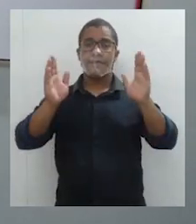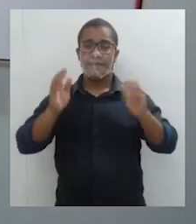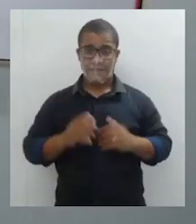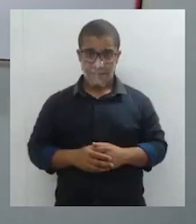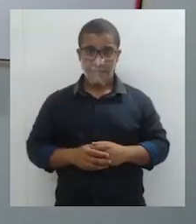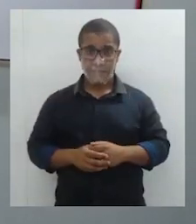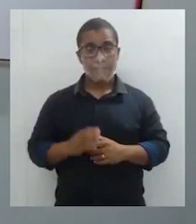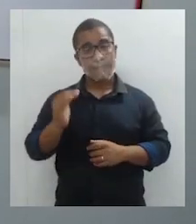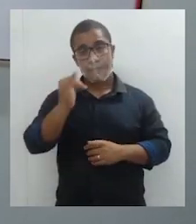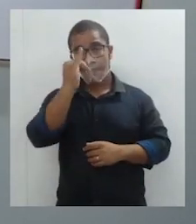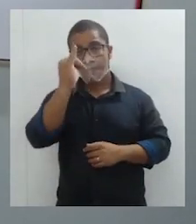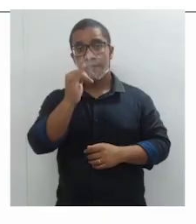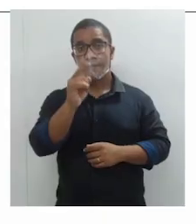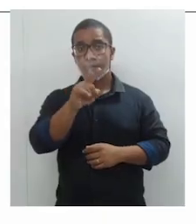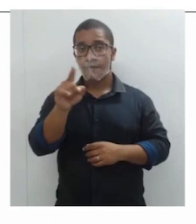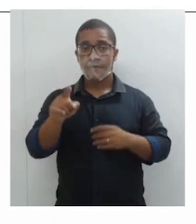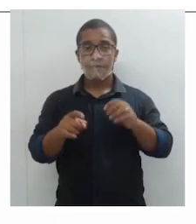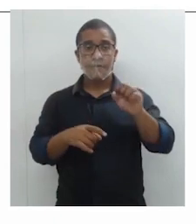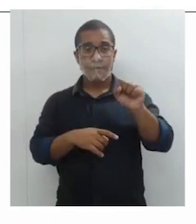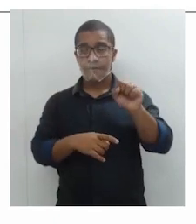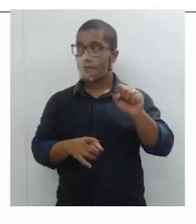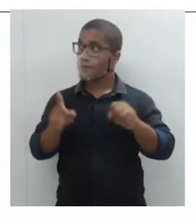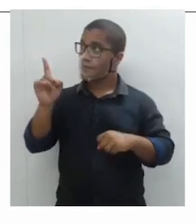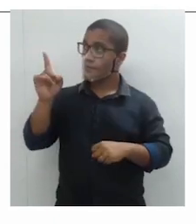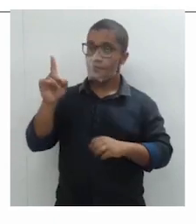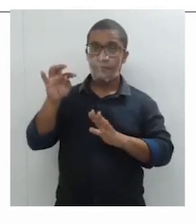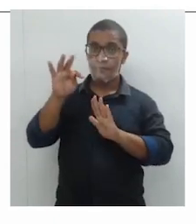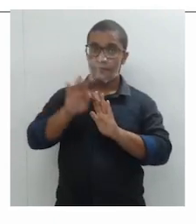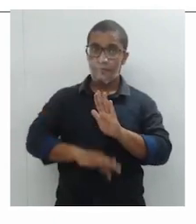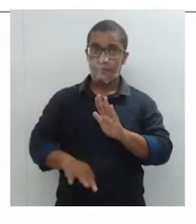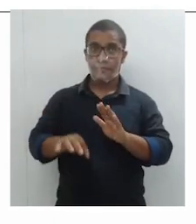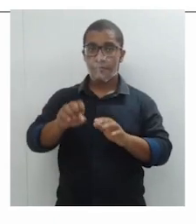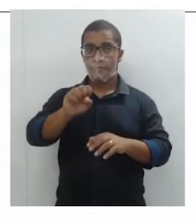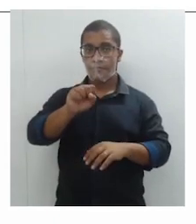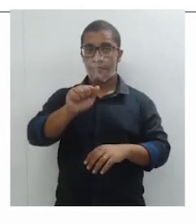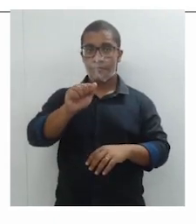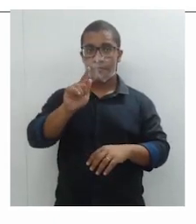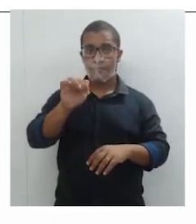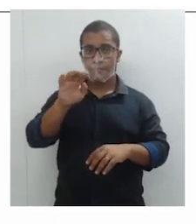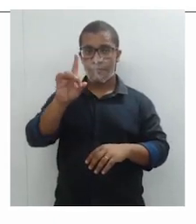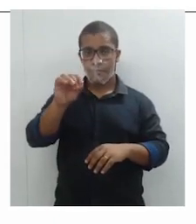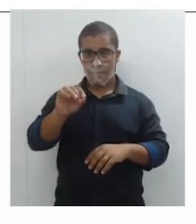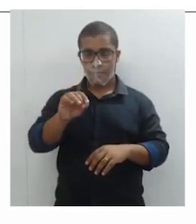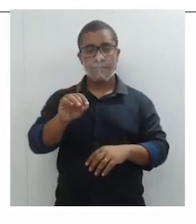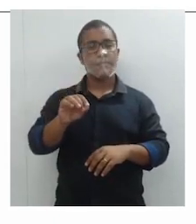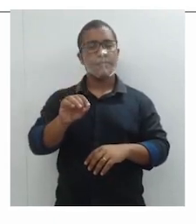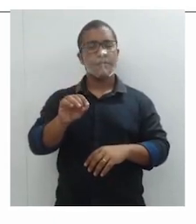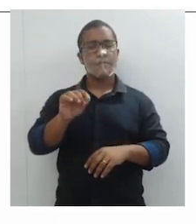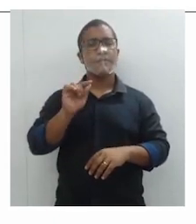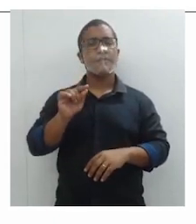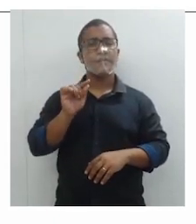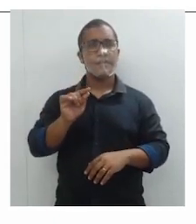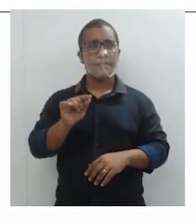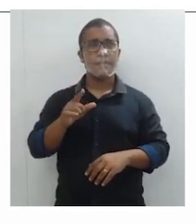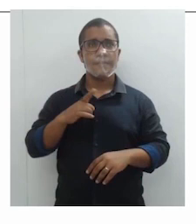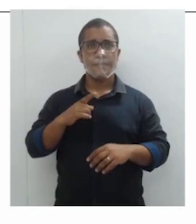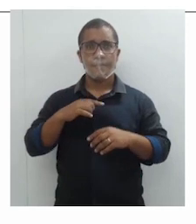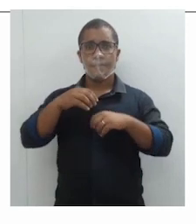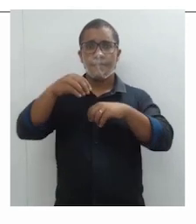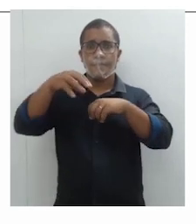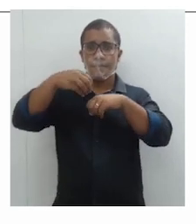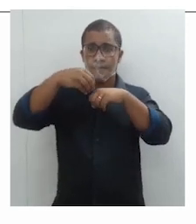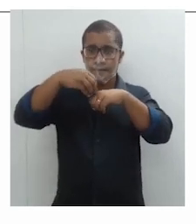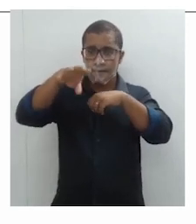e eu aqui eu trago vai vocês o oitava o ponto que é um texto sagrado vamos ver aqui o texto Sagrado é